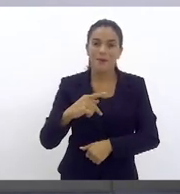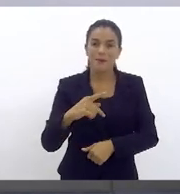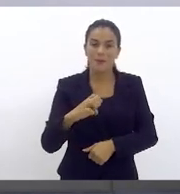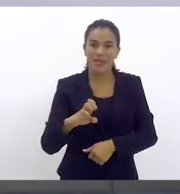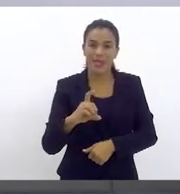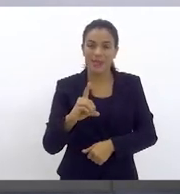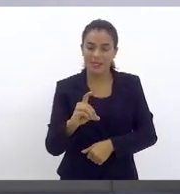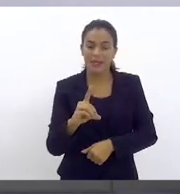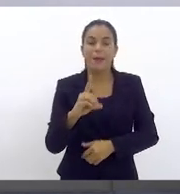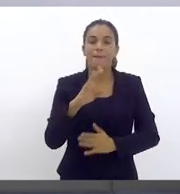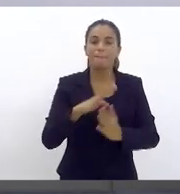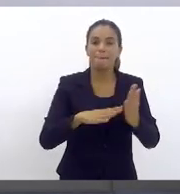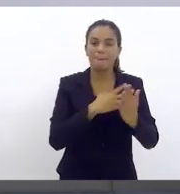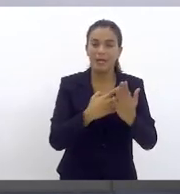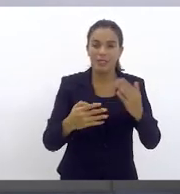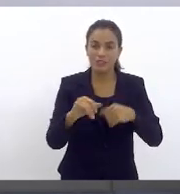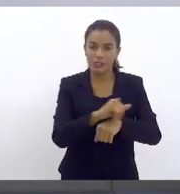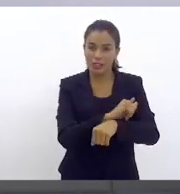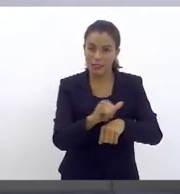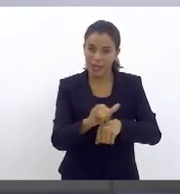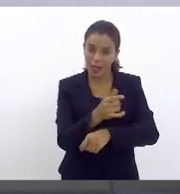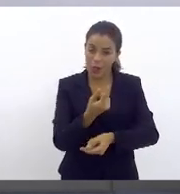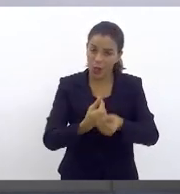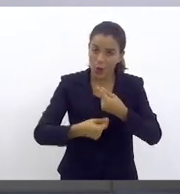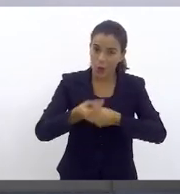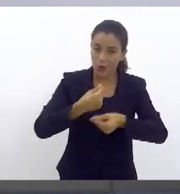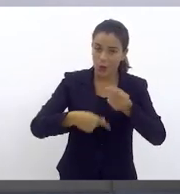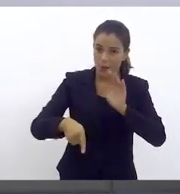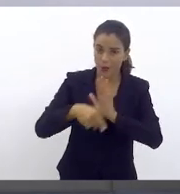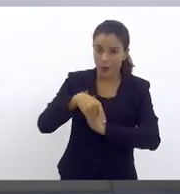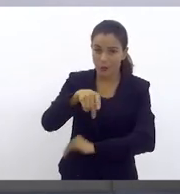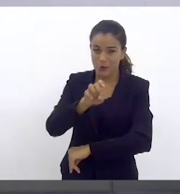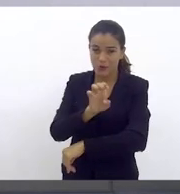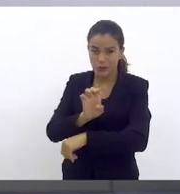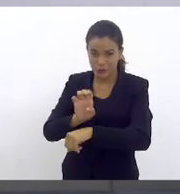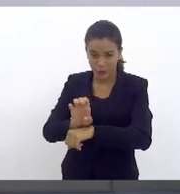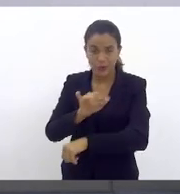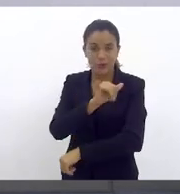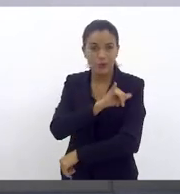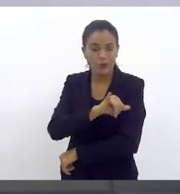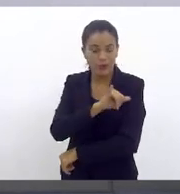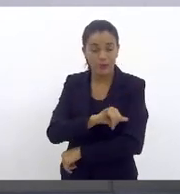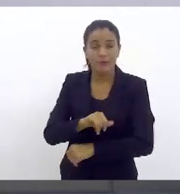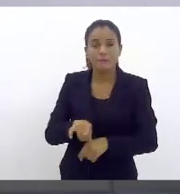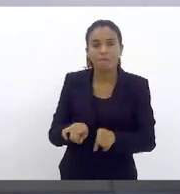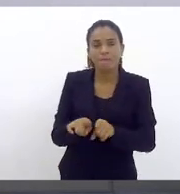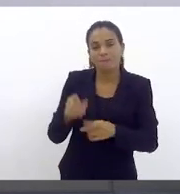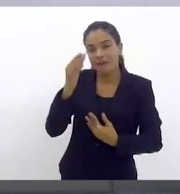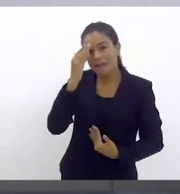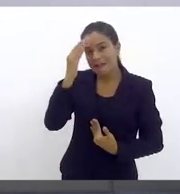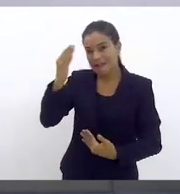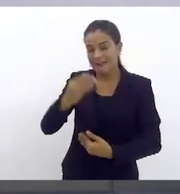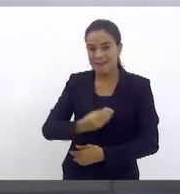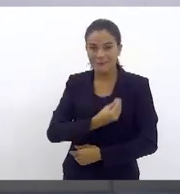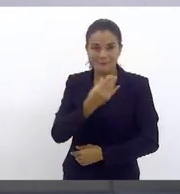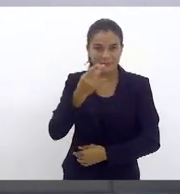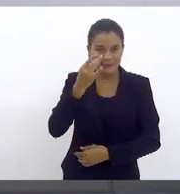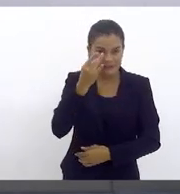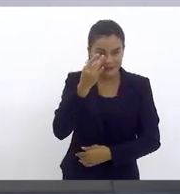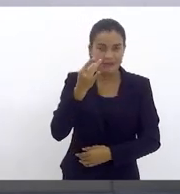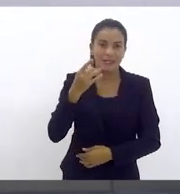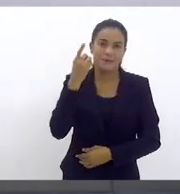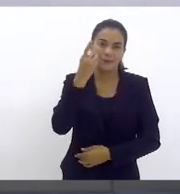estratégico de desenvolvimento econômico do nosso Estado do Rio de Janeiro e agradecer a presença do Dr Nelson Rocha